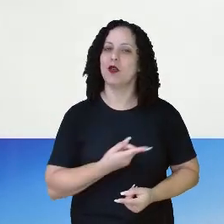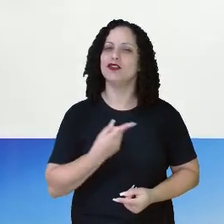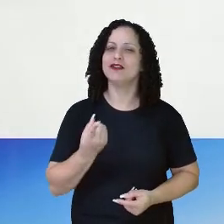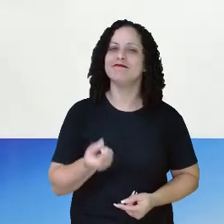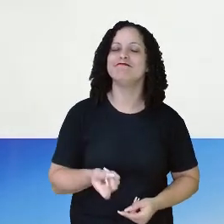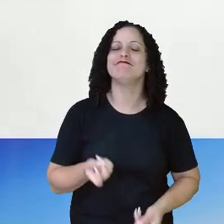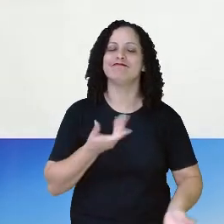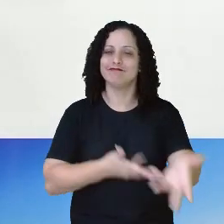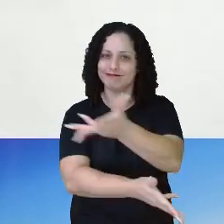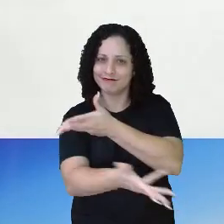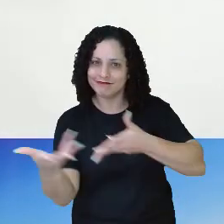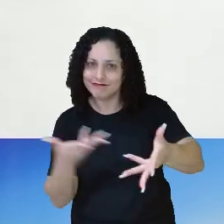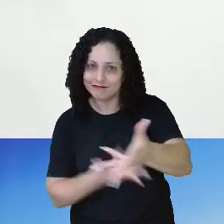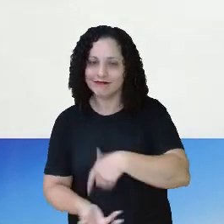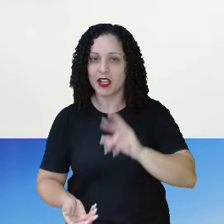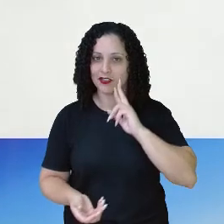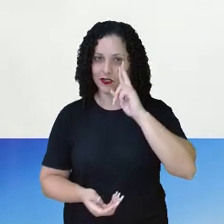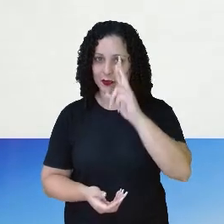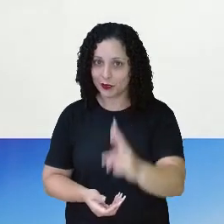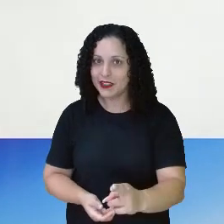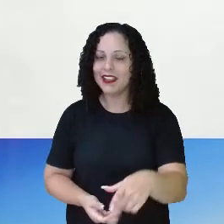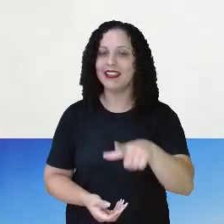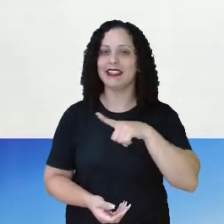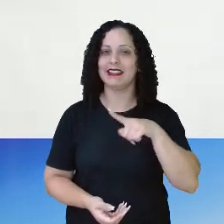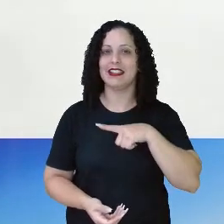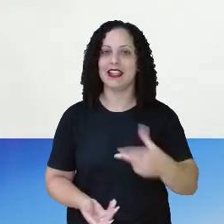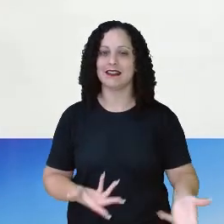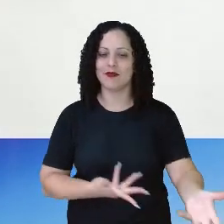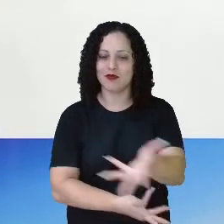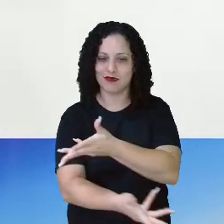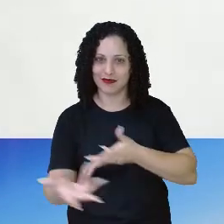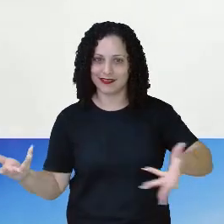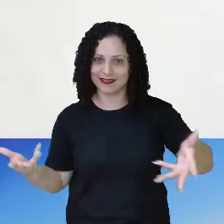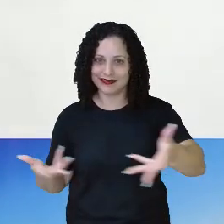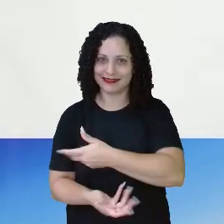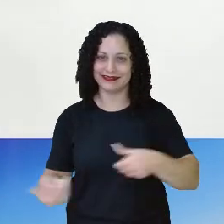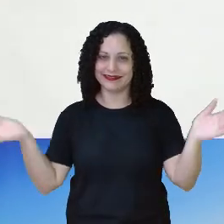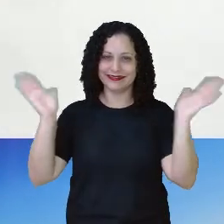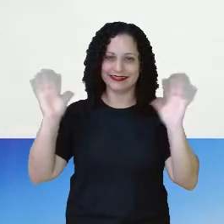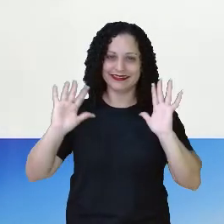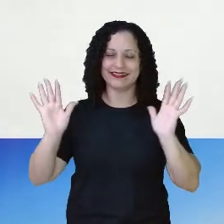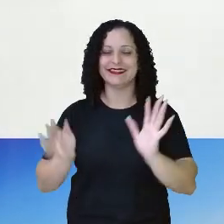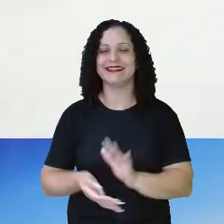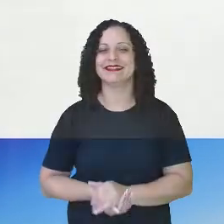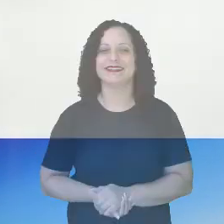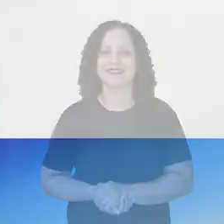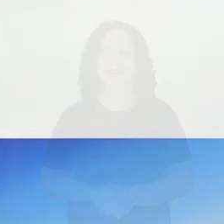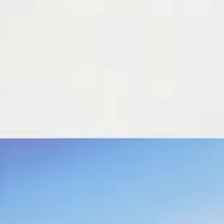escutar, para ler seu comentário e ter essa interação com você. Até mais!